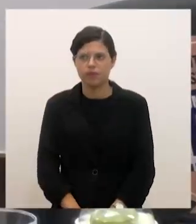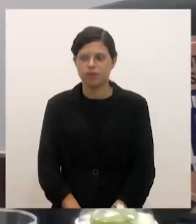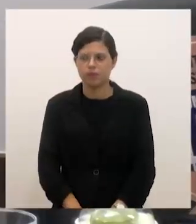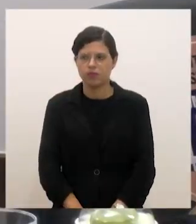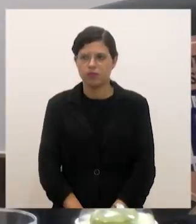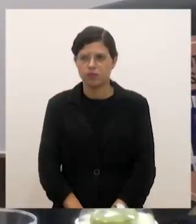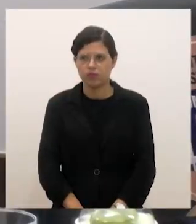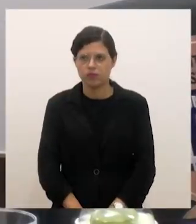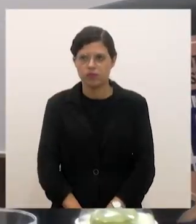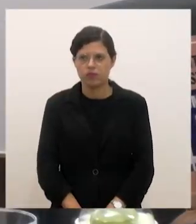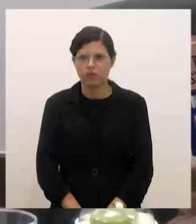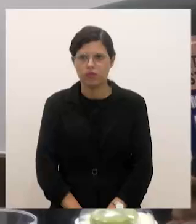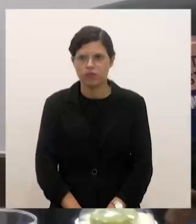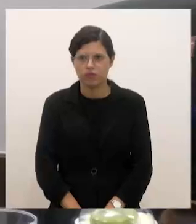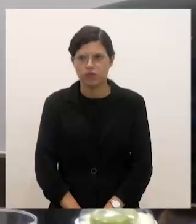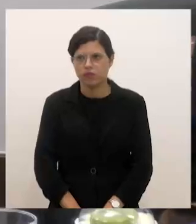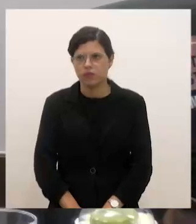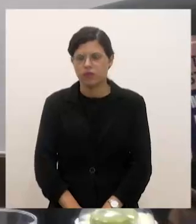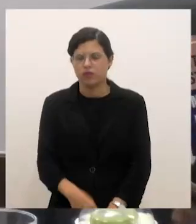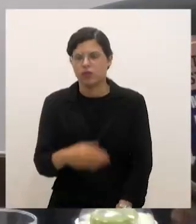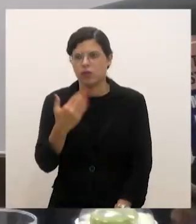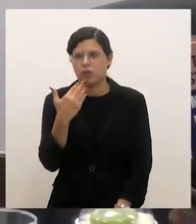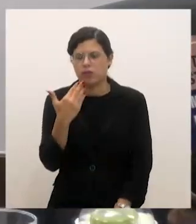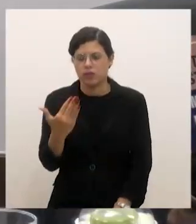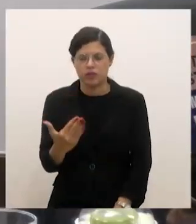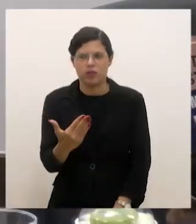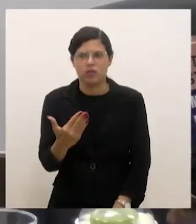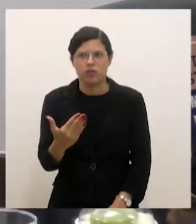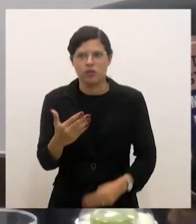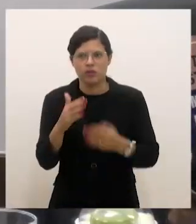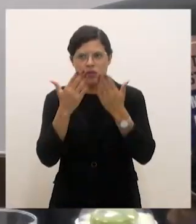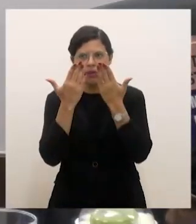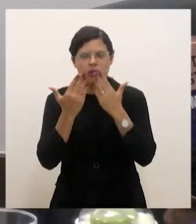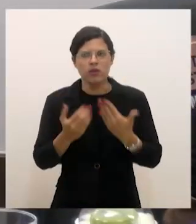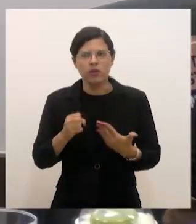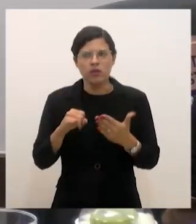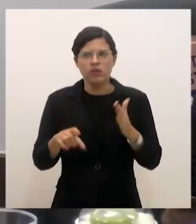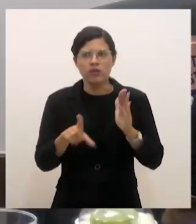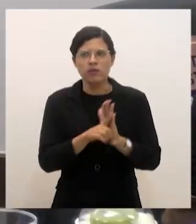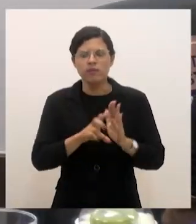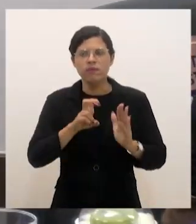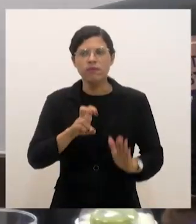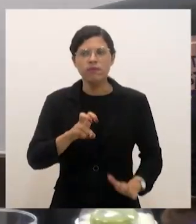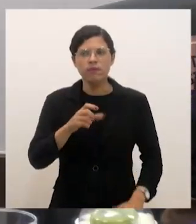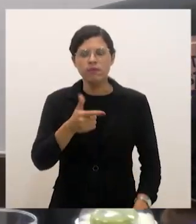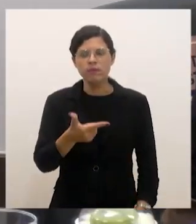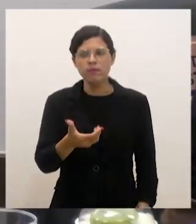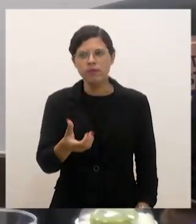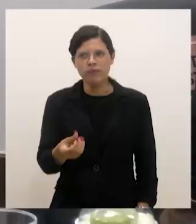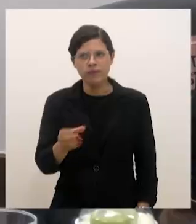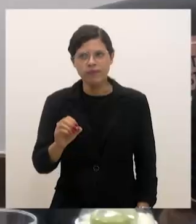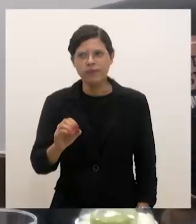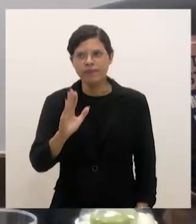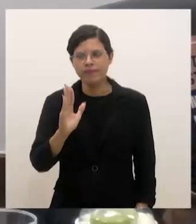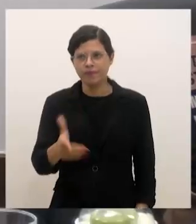Eu estou pedindo aqui para verificar se a Lei 5.260, de 2008,